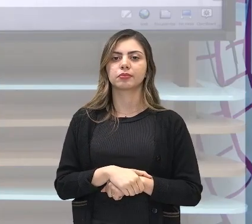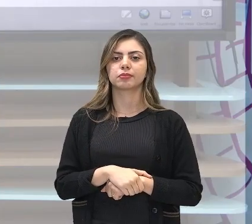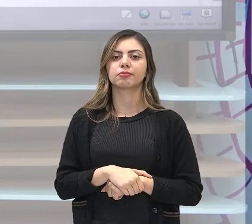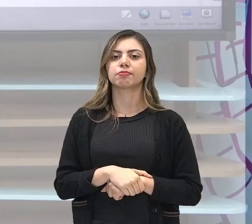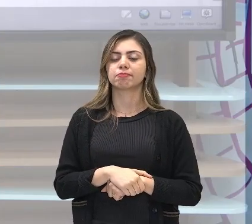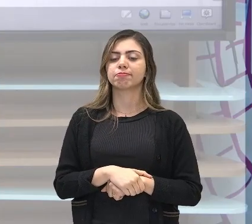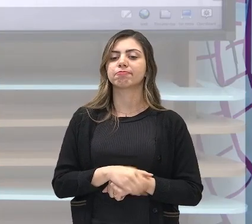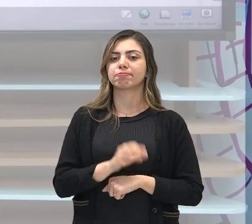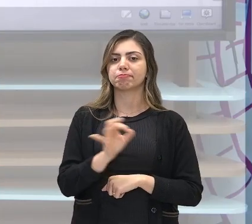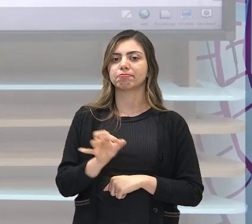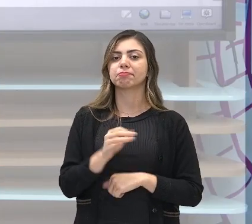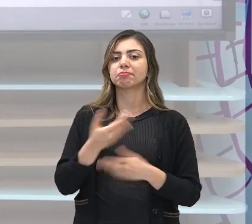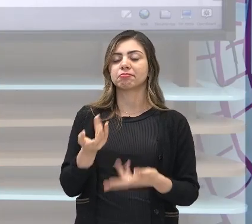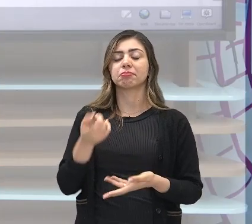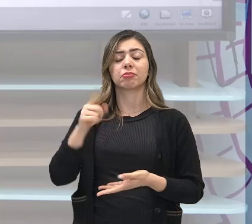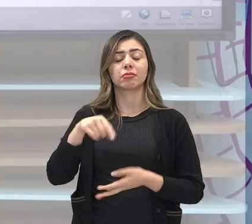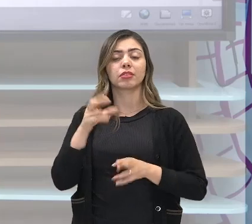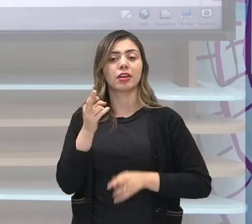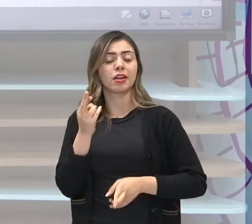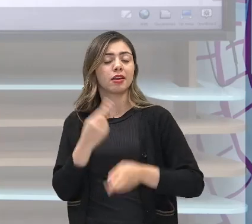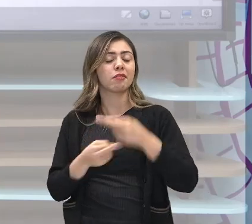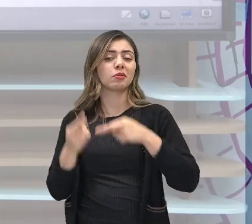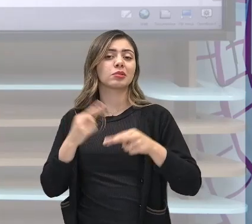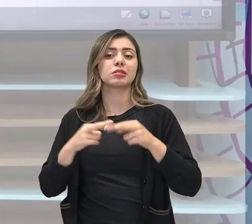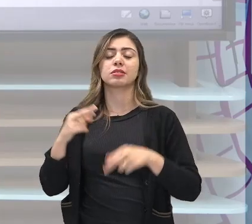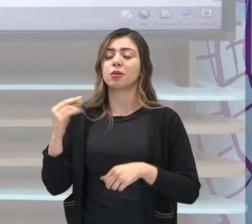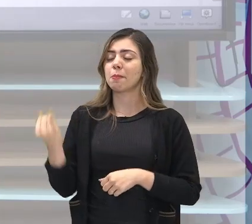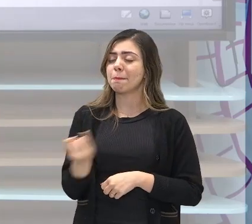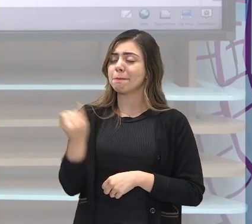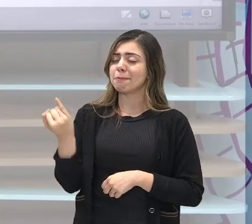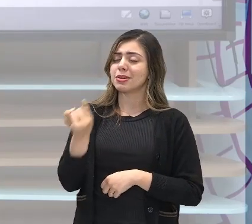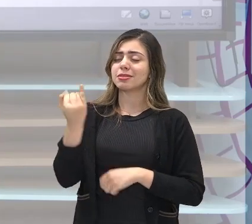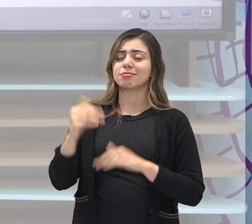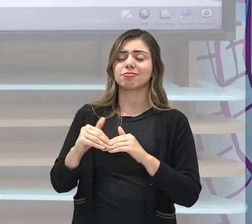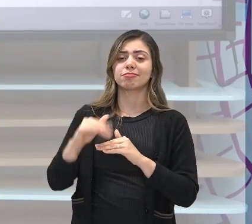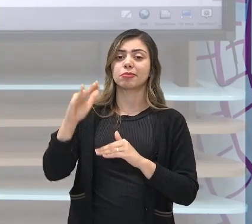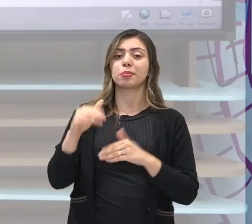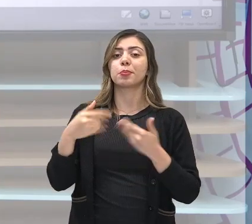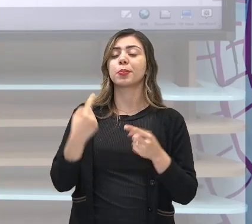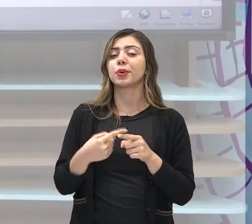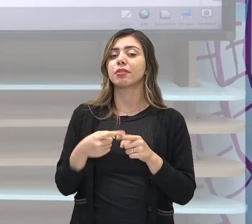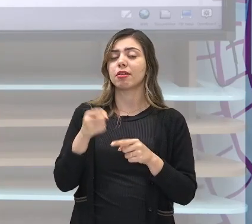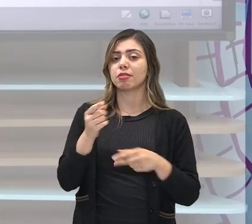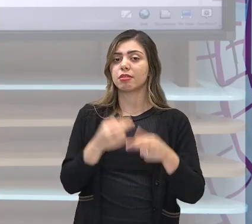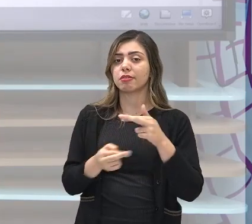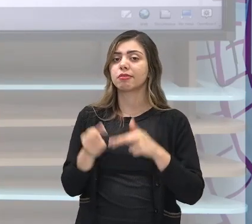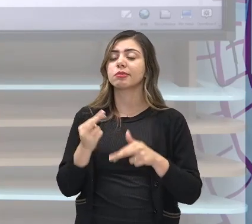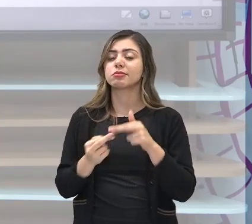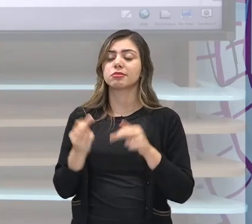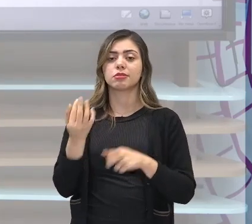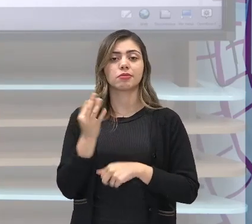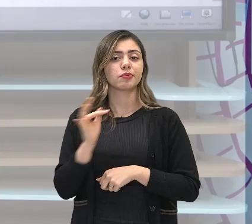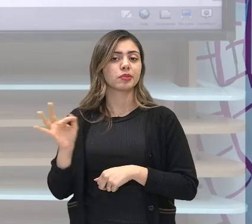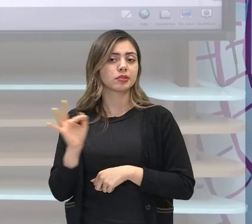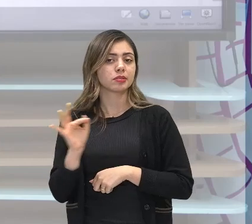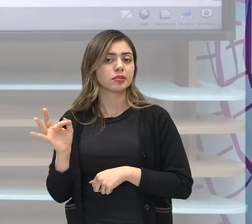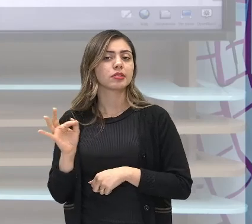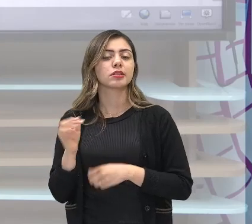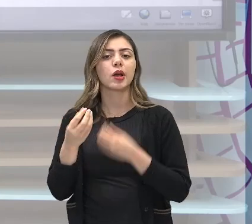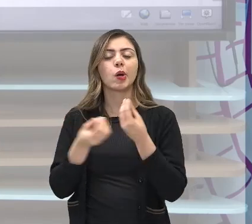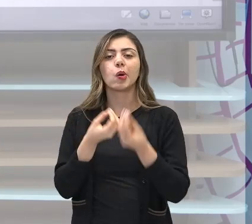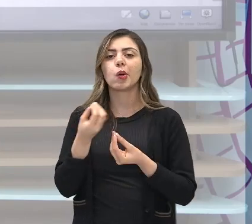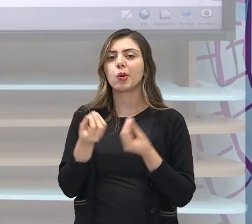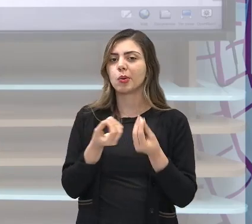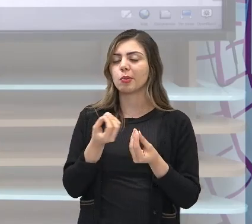do mundo em que vivemos hoje. Por quê? A Revolução Francesa, ela vai ser, né, o